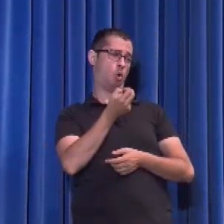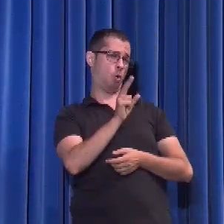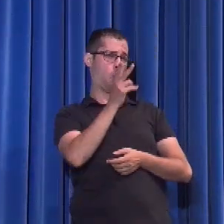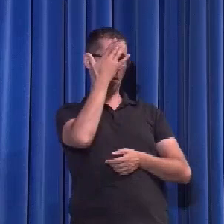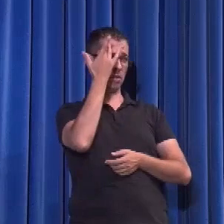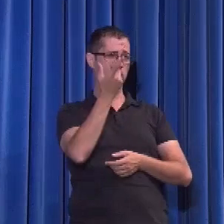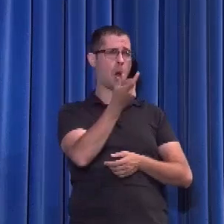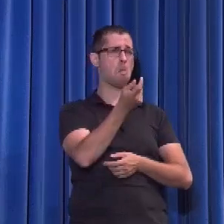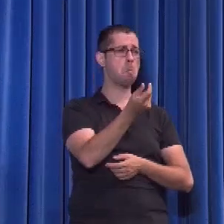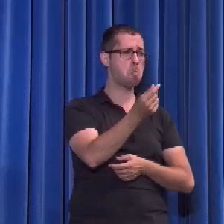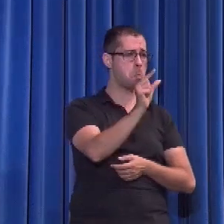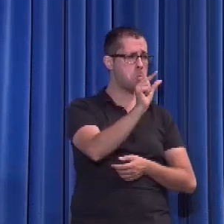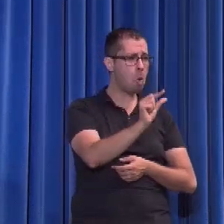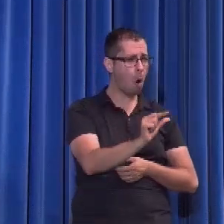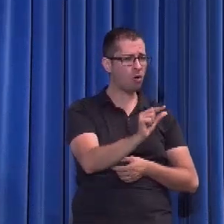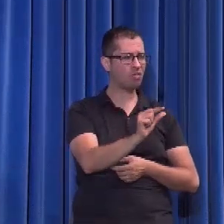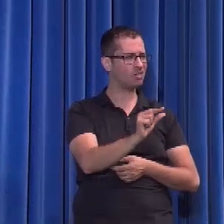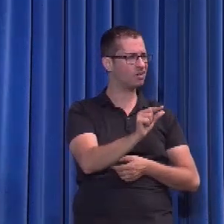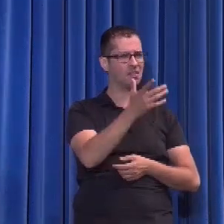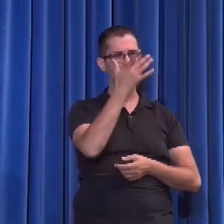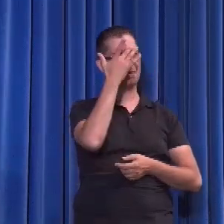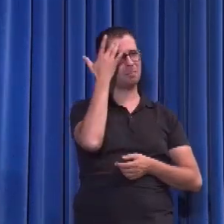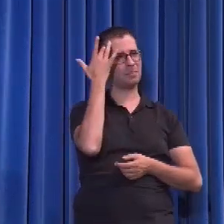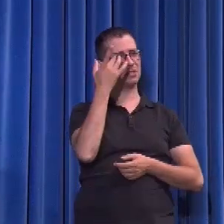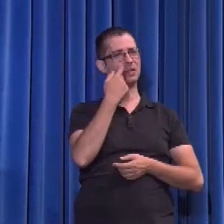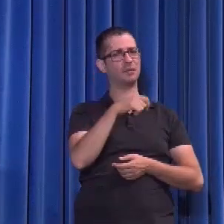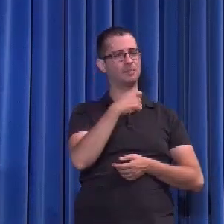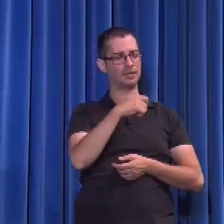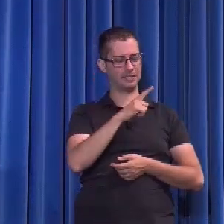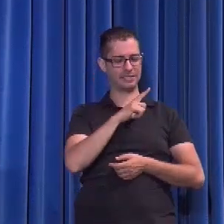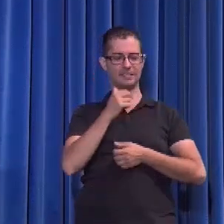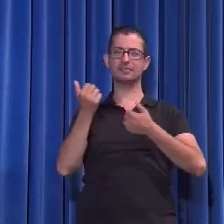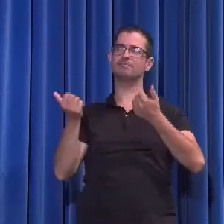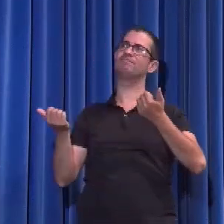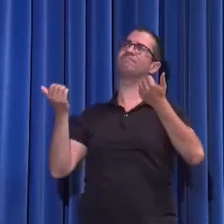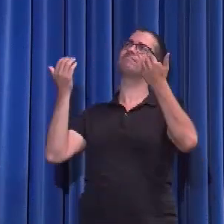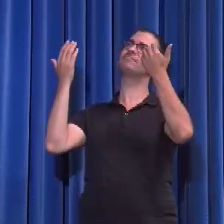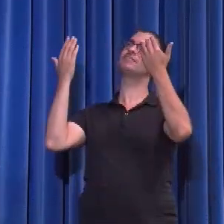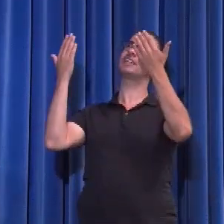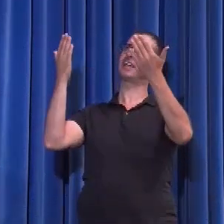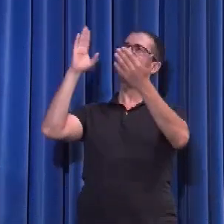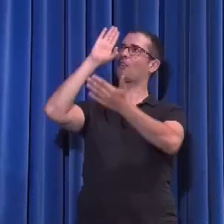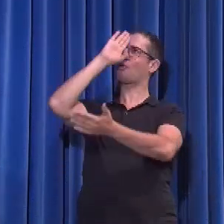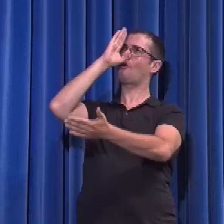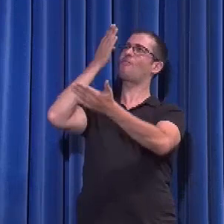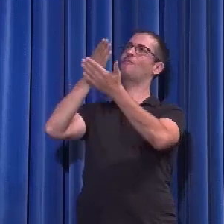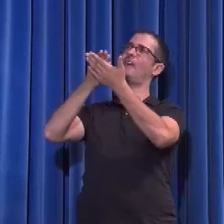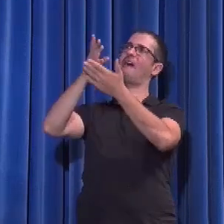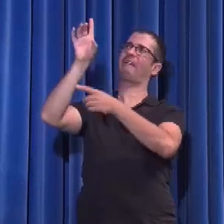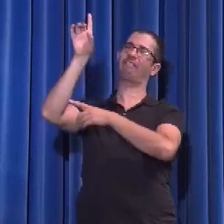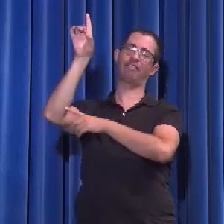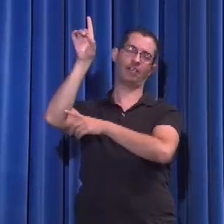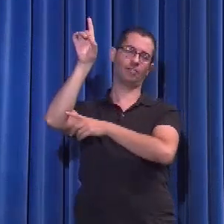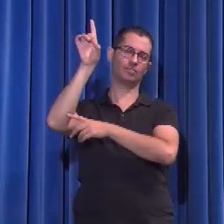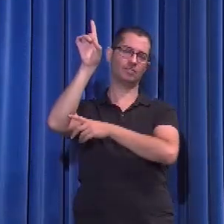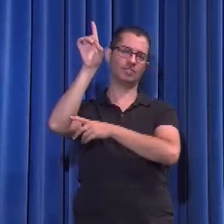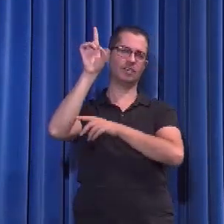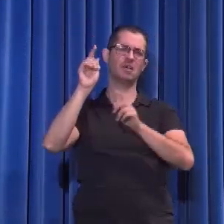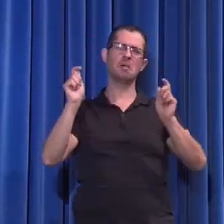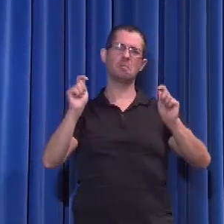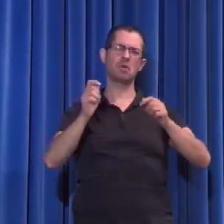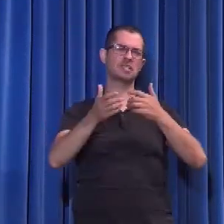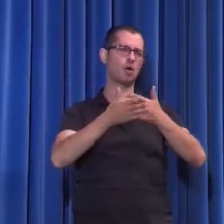aí vai levar você à ruína se você não entregar ao Senhor a sua confiança. Seja qual for o